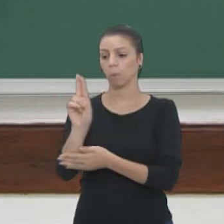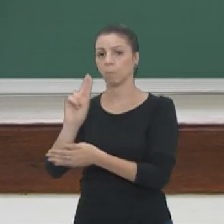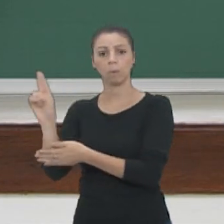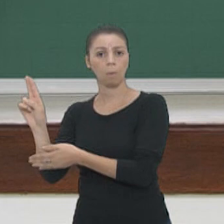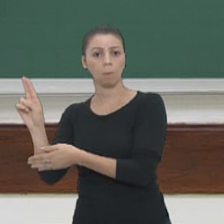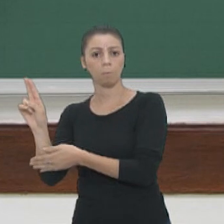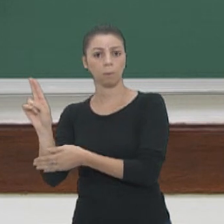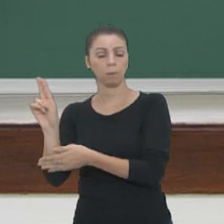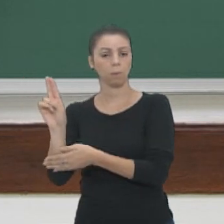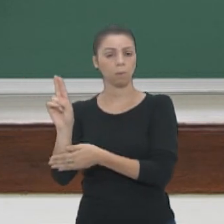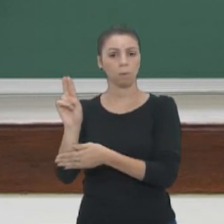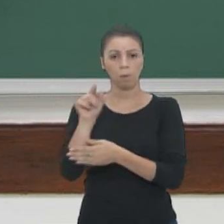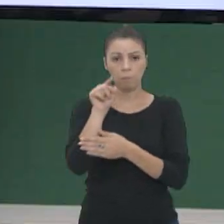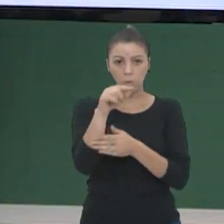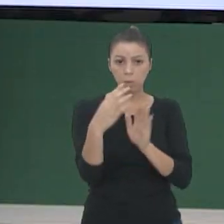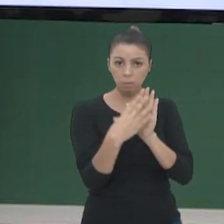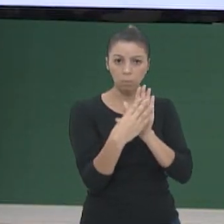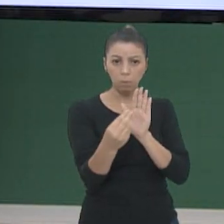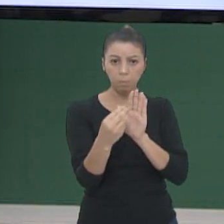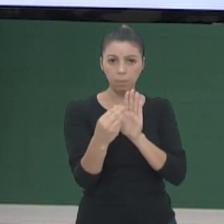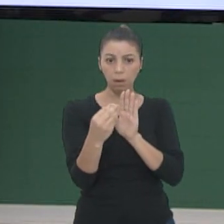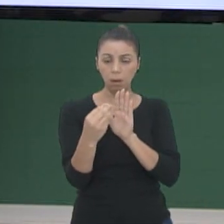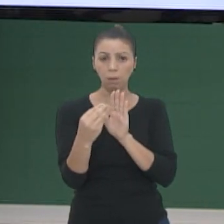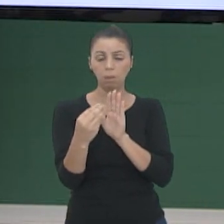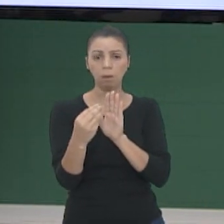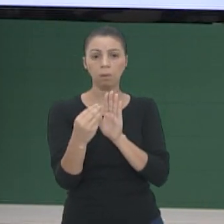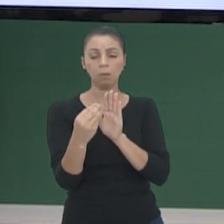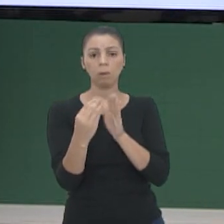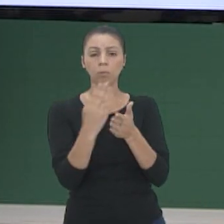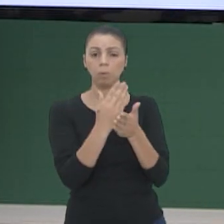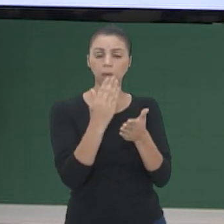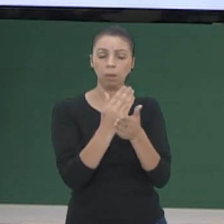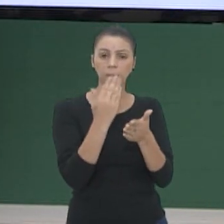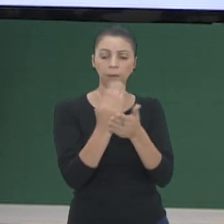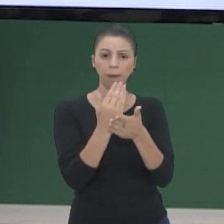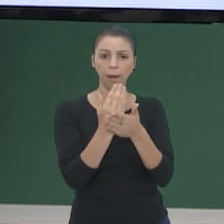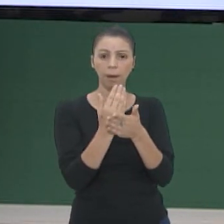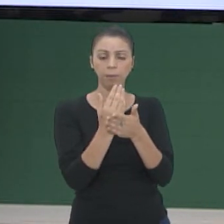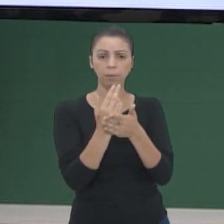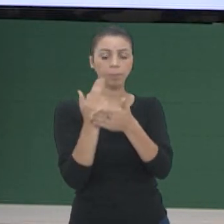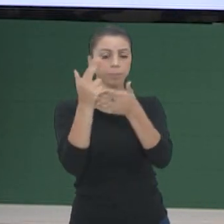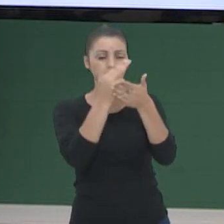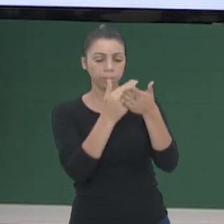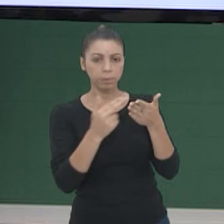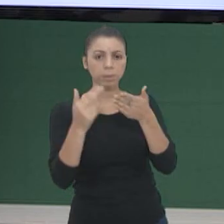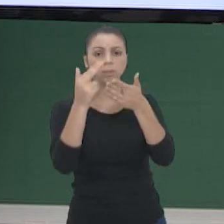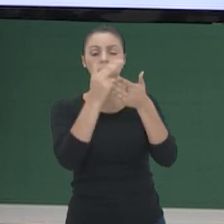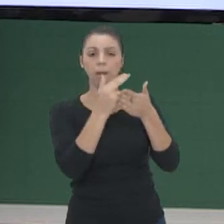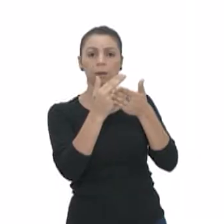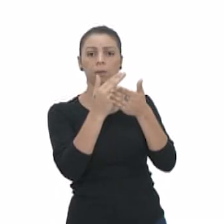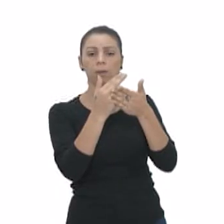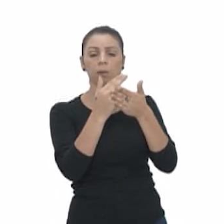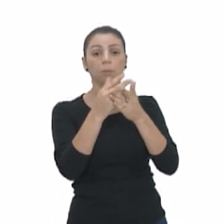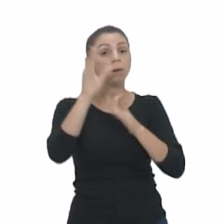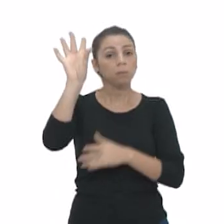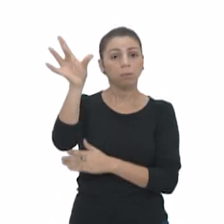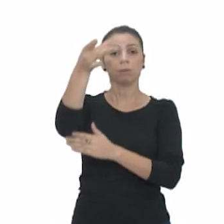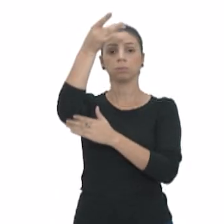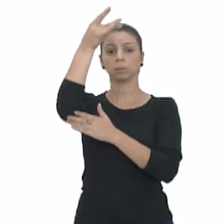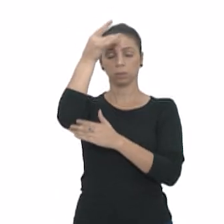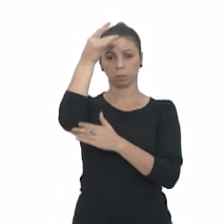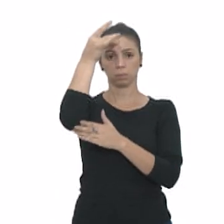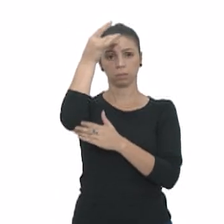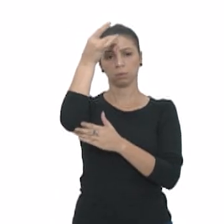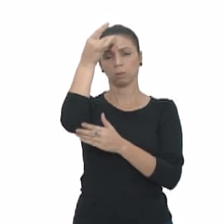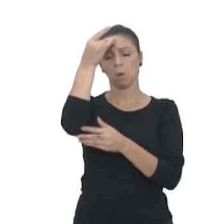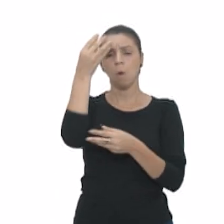desafio vocês vão copiar no caderno de vocês, os desenhos, né? Para a gente poder fixar bem